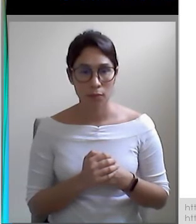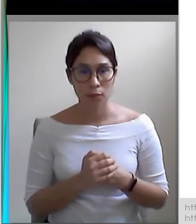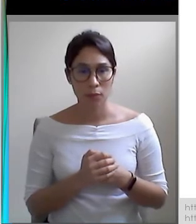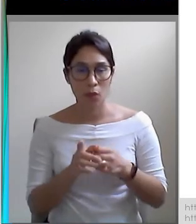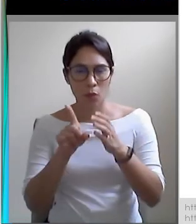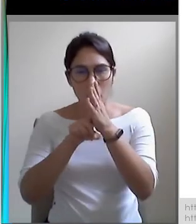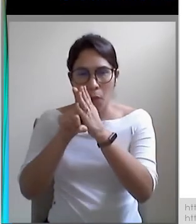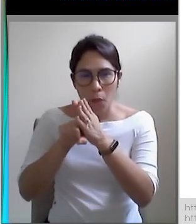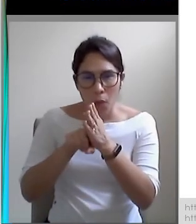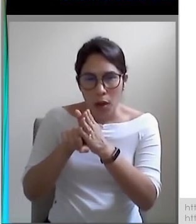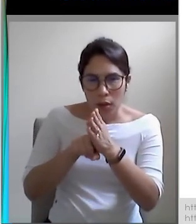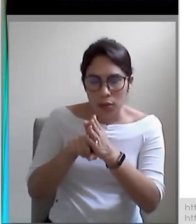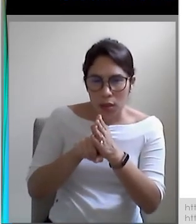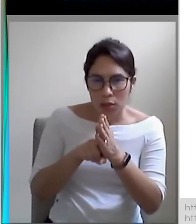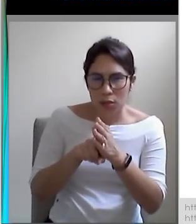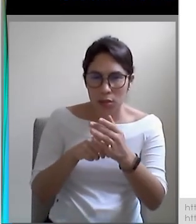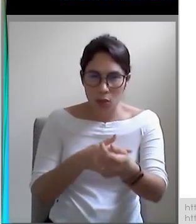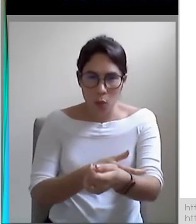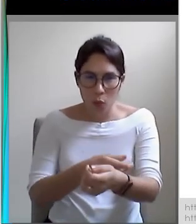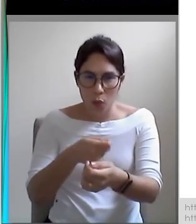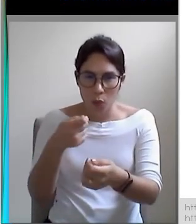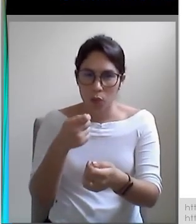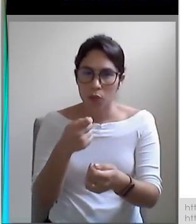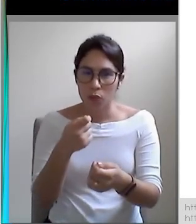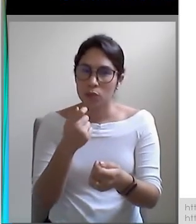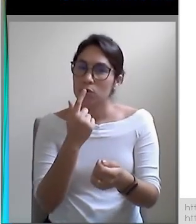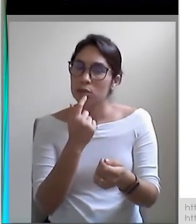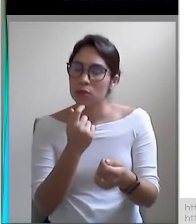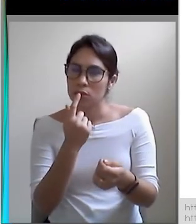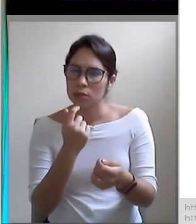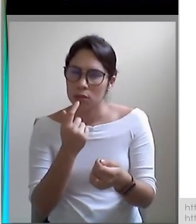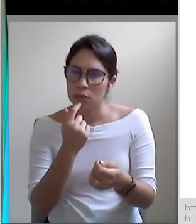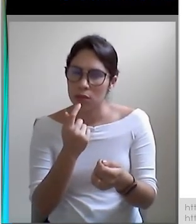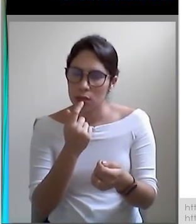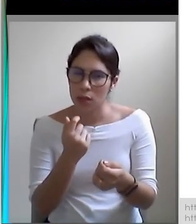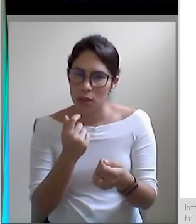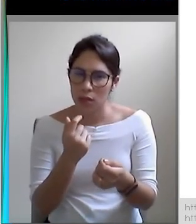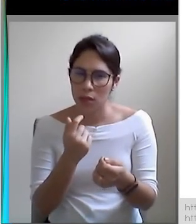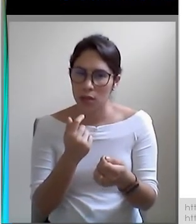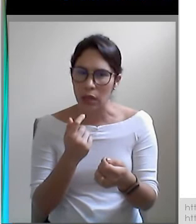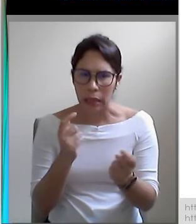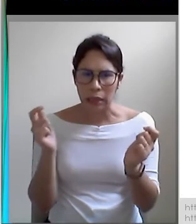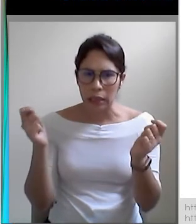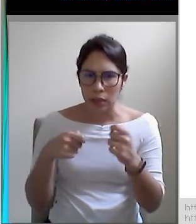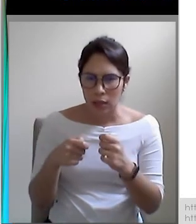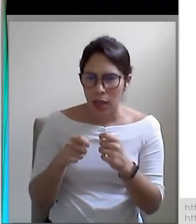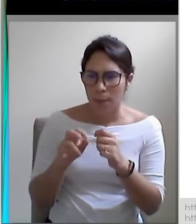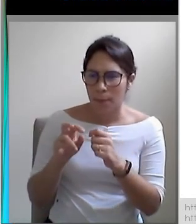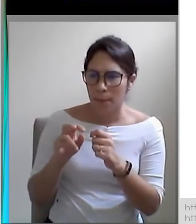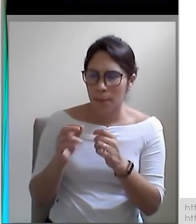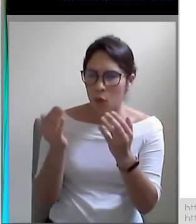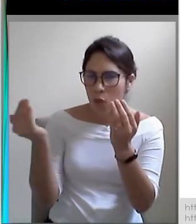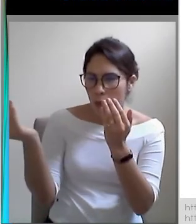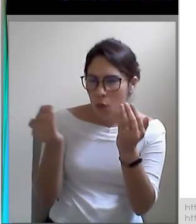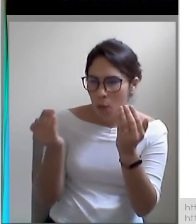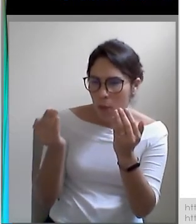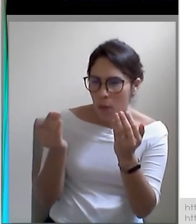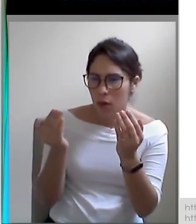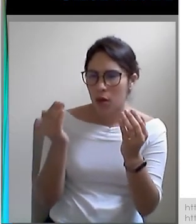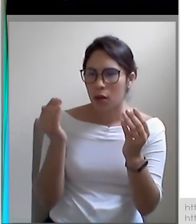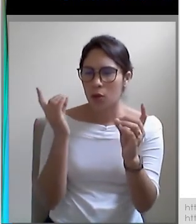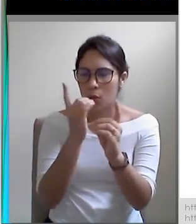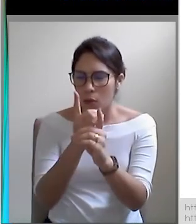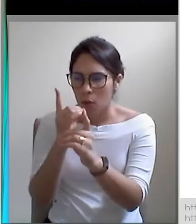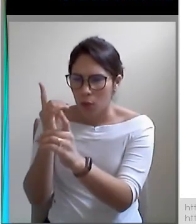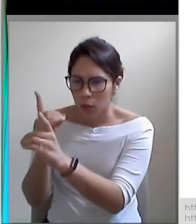Quando analisamos esfregaços de sangue, não há condições de diferenciar-se ambos os tipos de